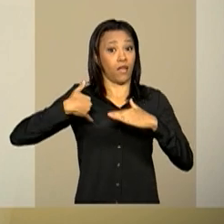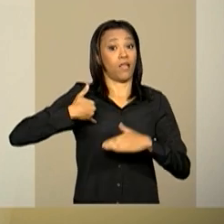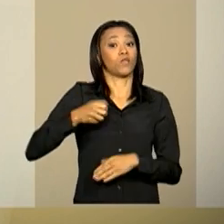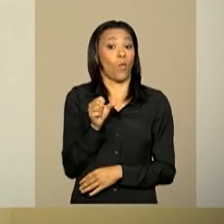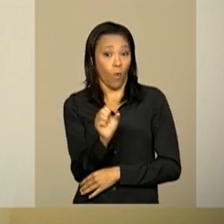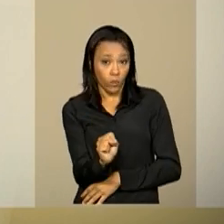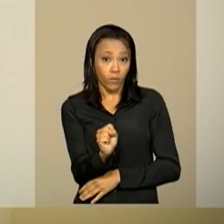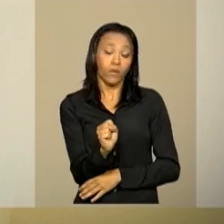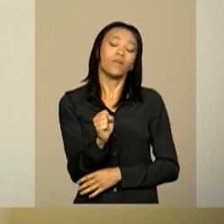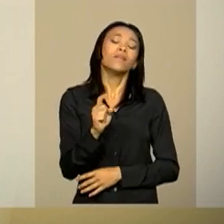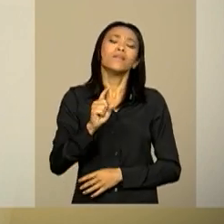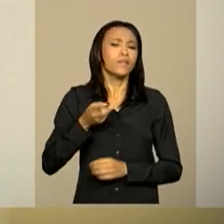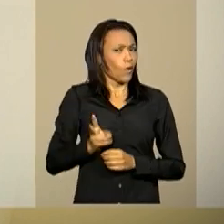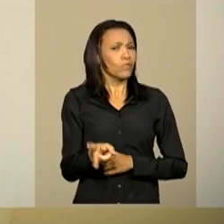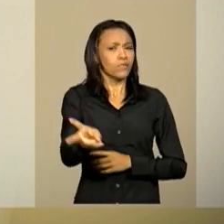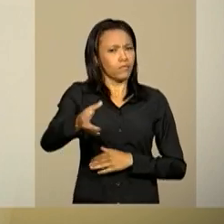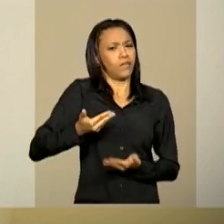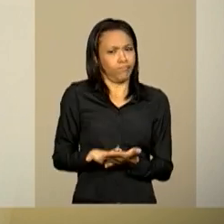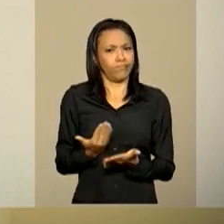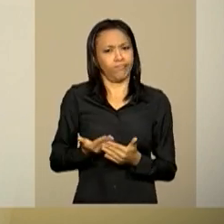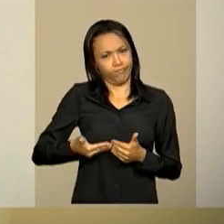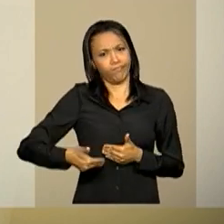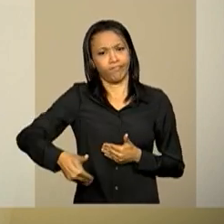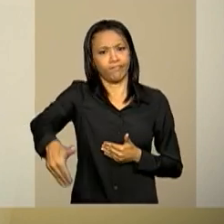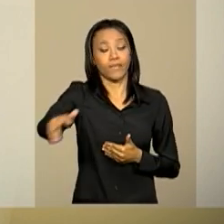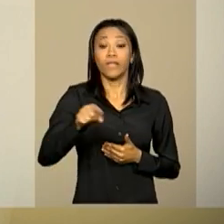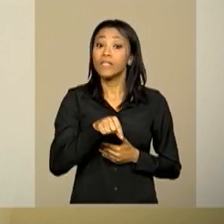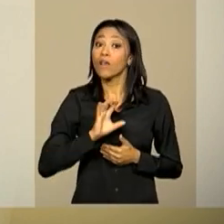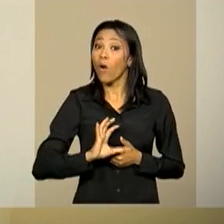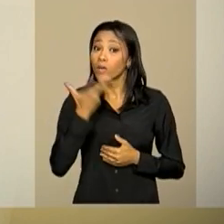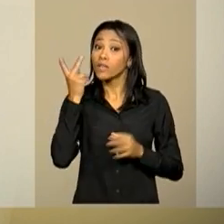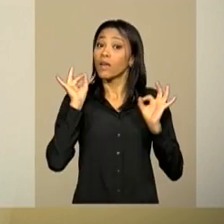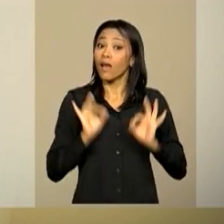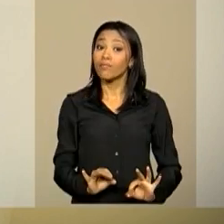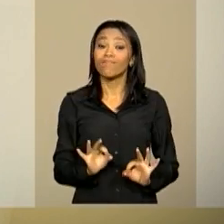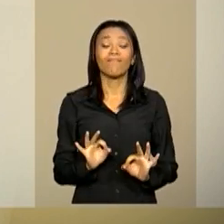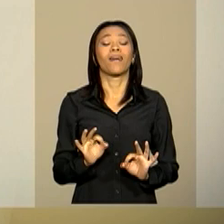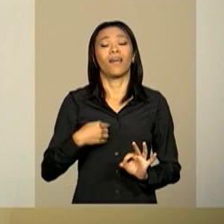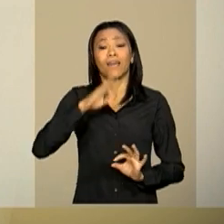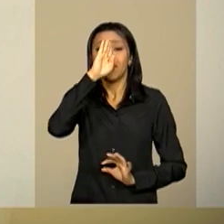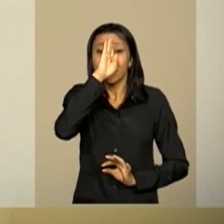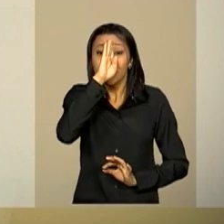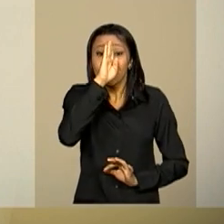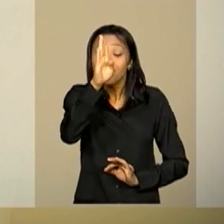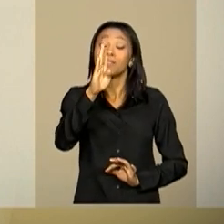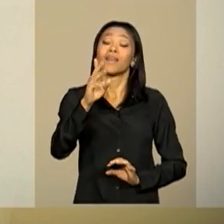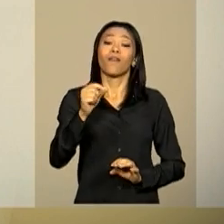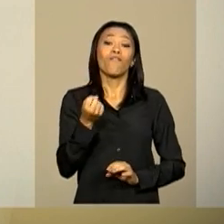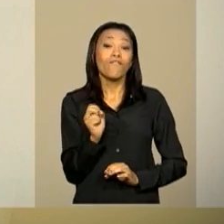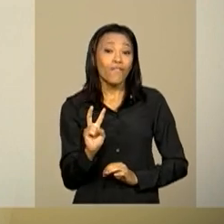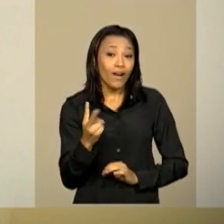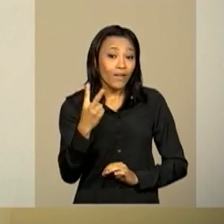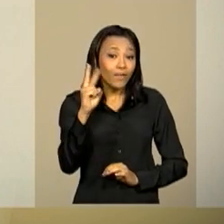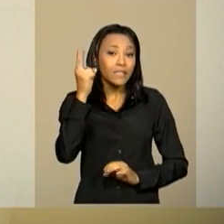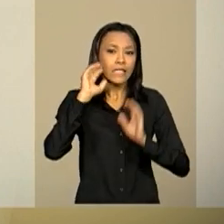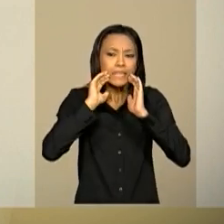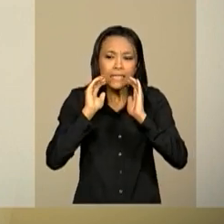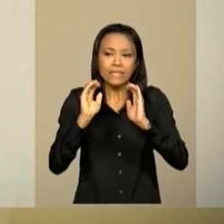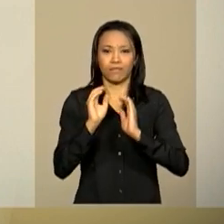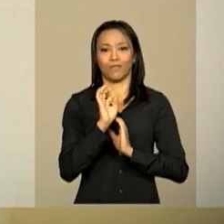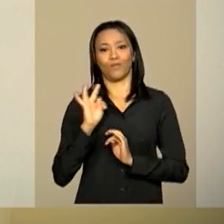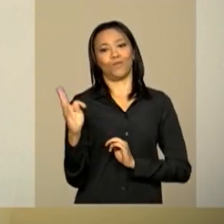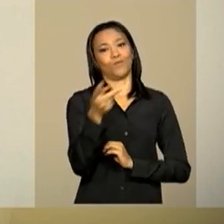daí seguir bem com seus estudos para que isso aconteça Luciano é fundamental valorizar todos os nossos